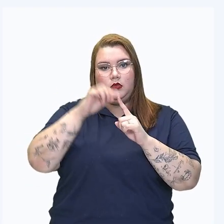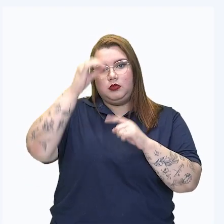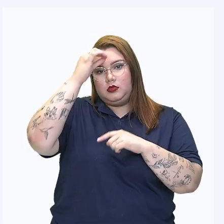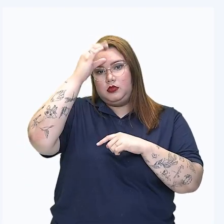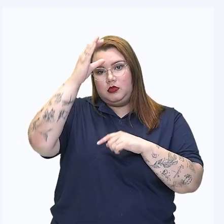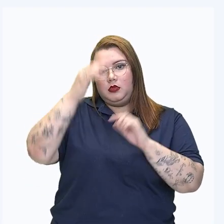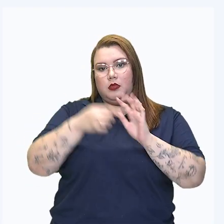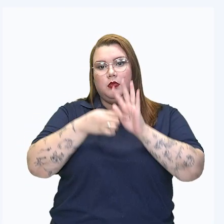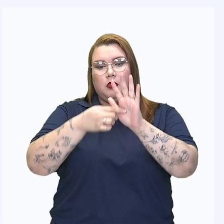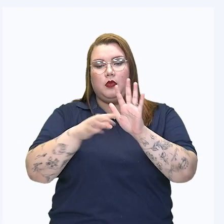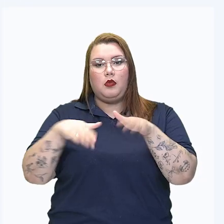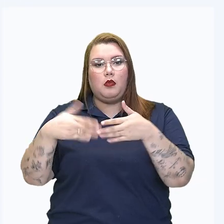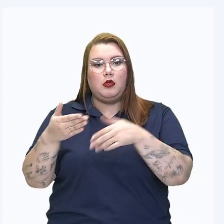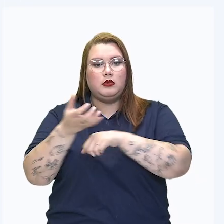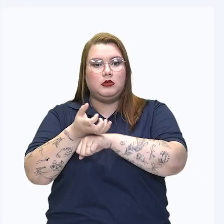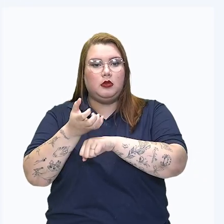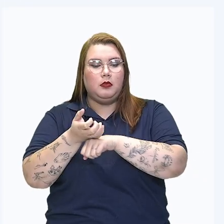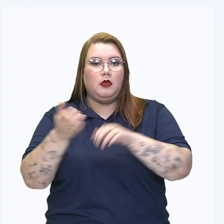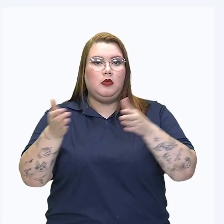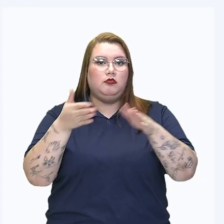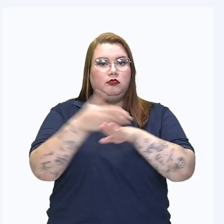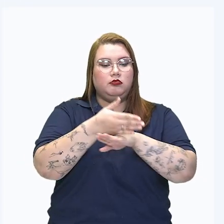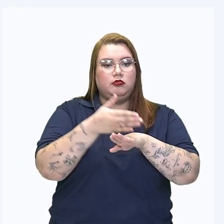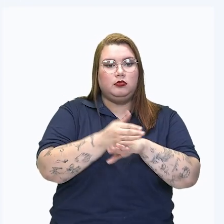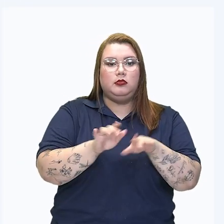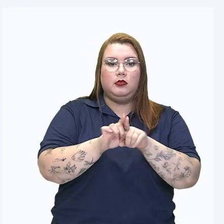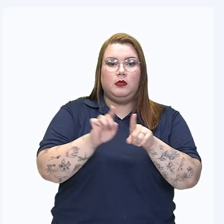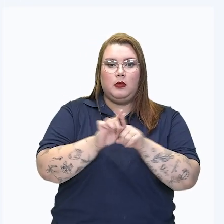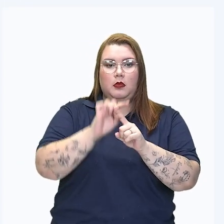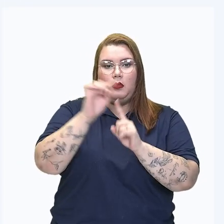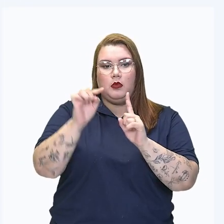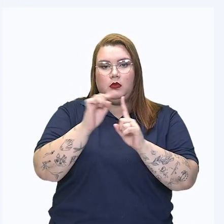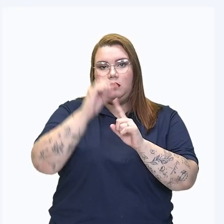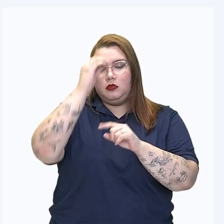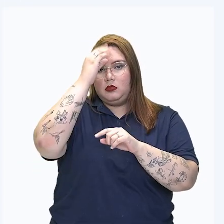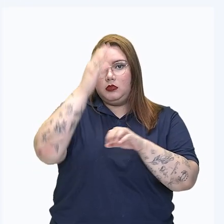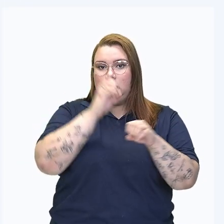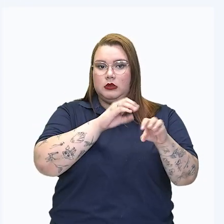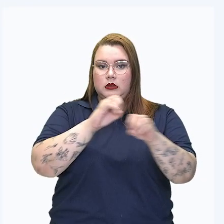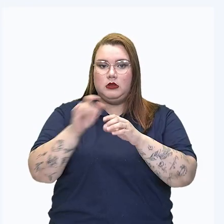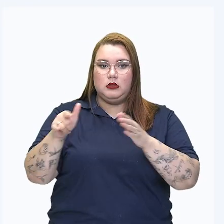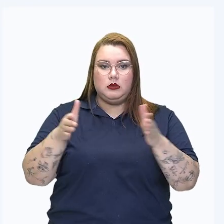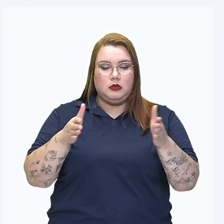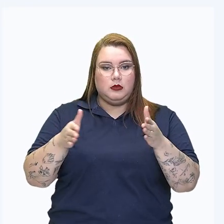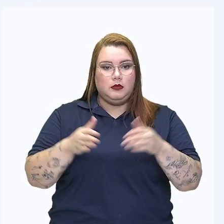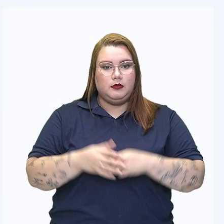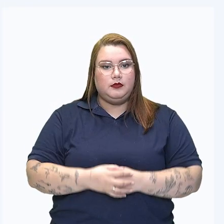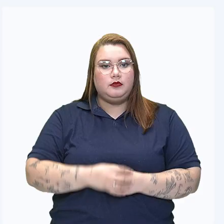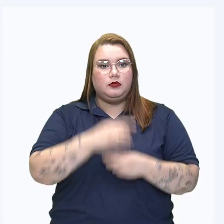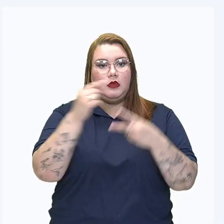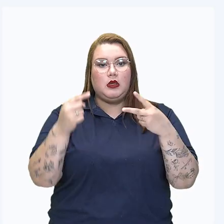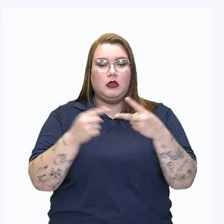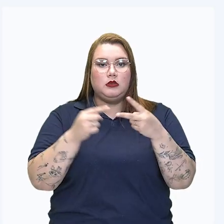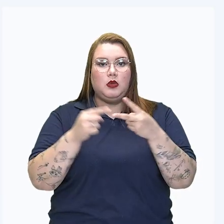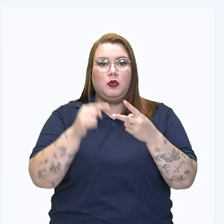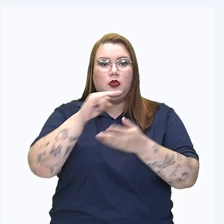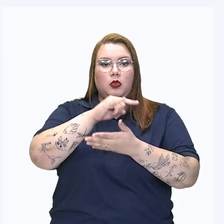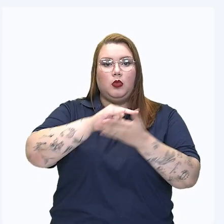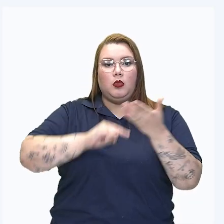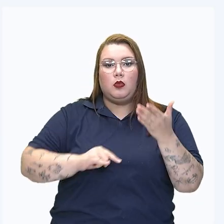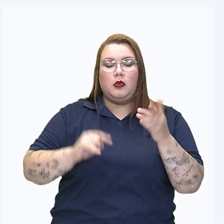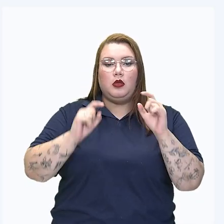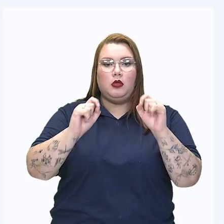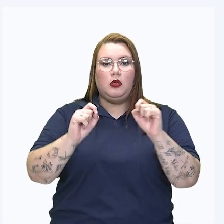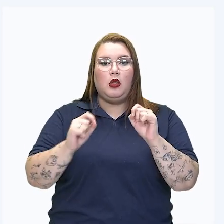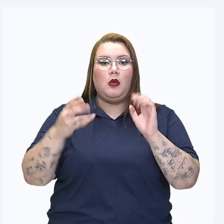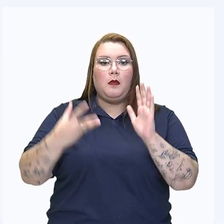conhecimento, com indicação do módulo, frequência, objeto de conhecimento ministrado durante o período. Também tem a ficha